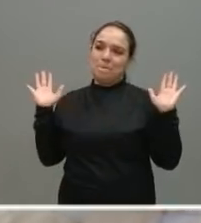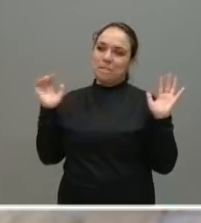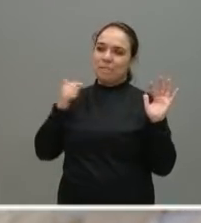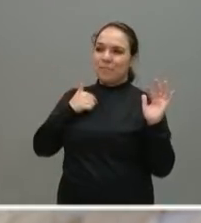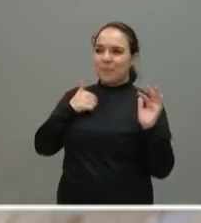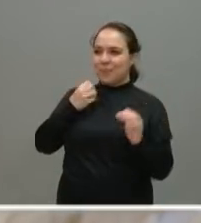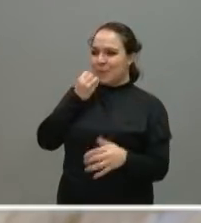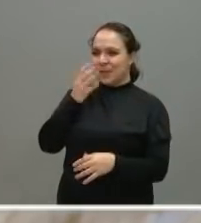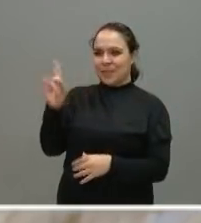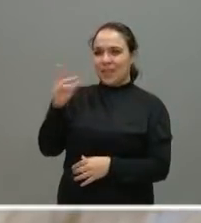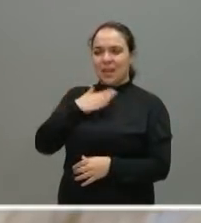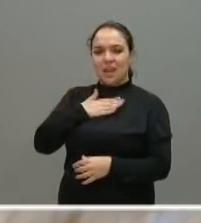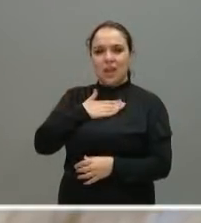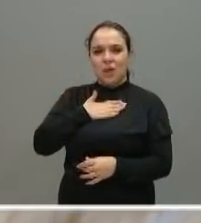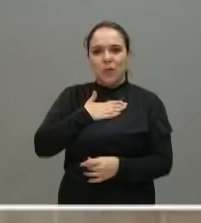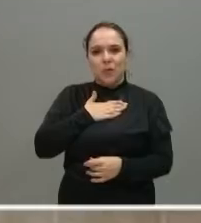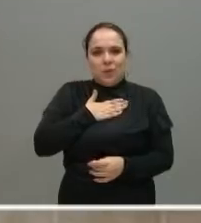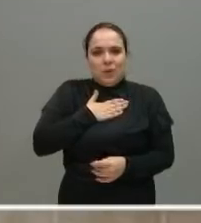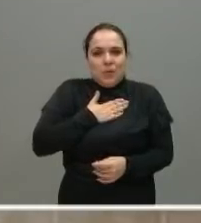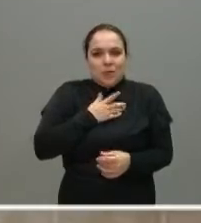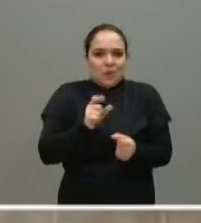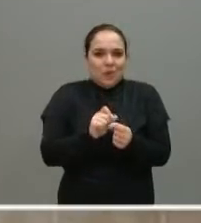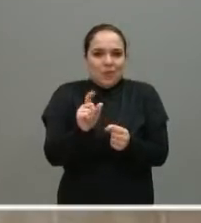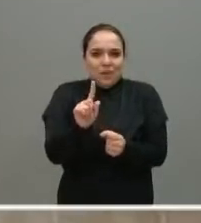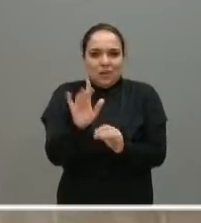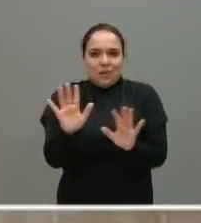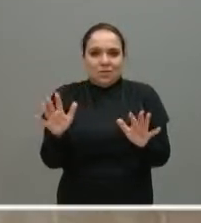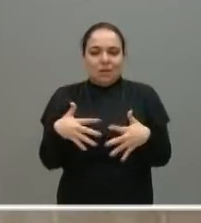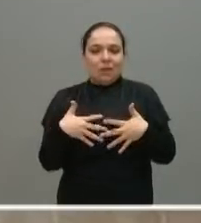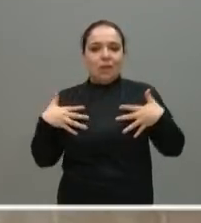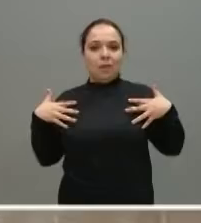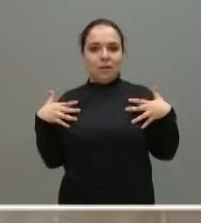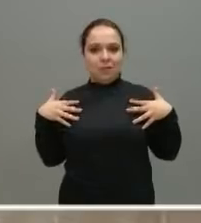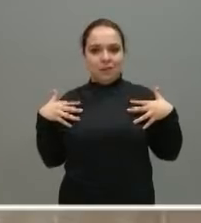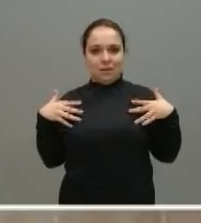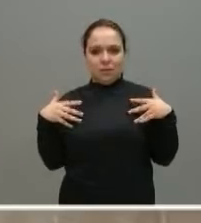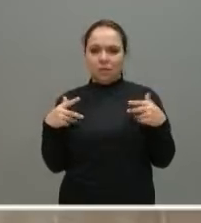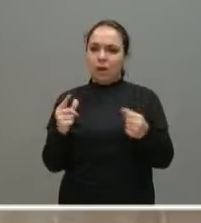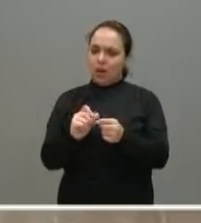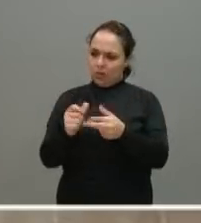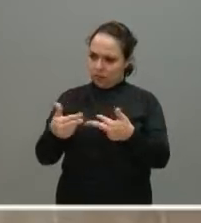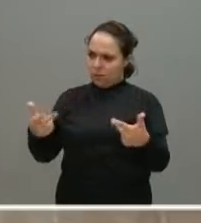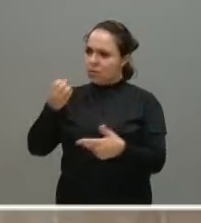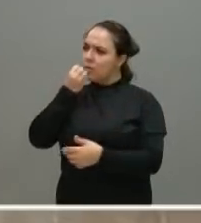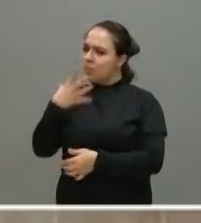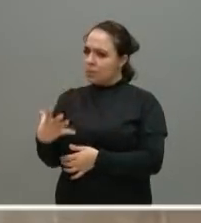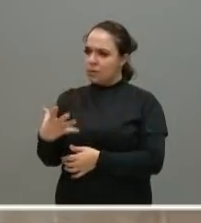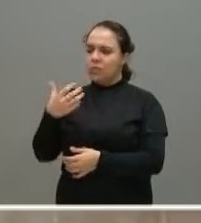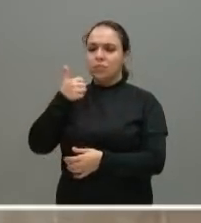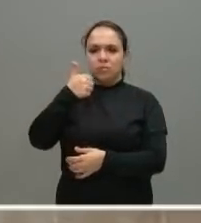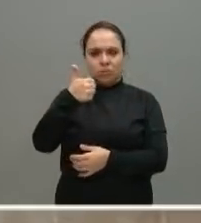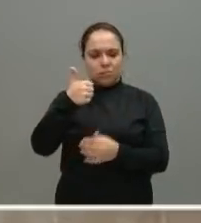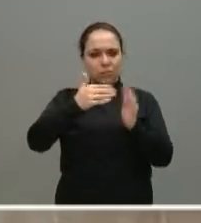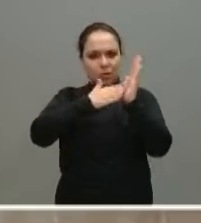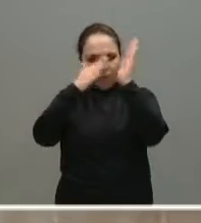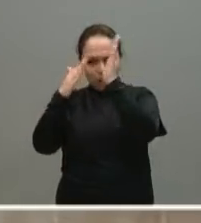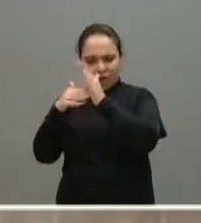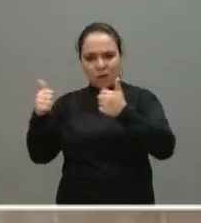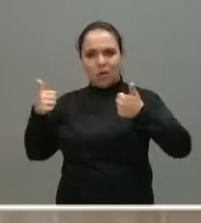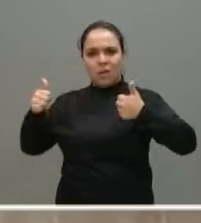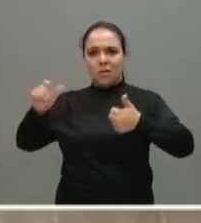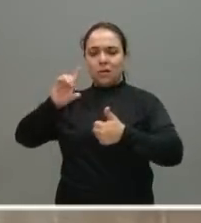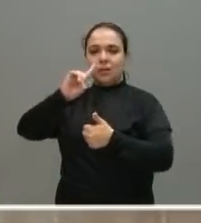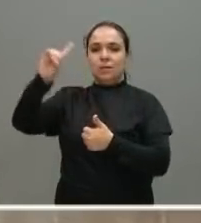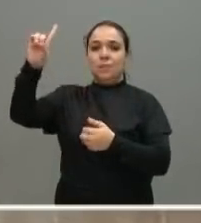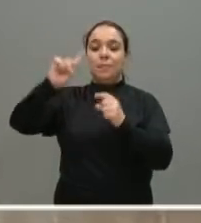não diga isso porque isso, não. Se você faz coisas boas, louvado seja Deus. Mas como diz um